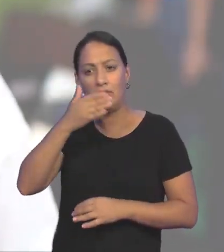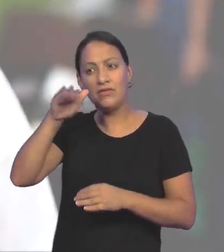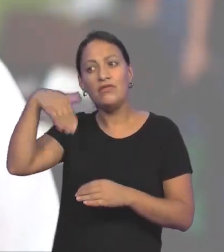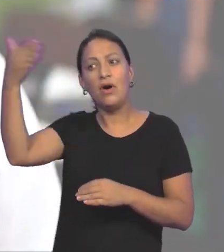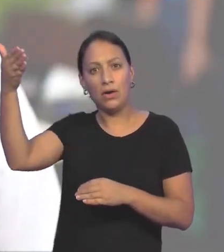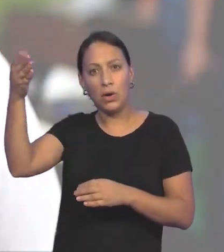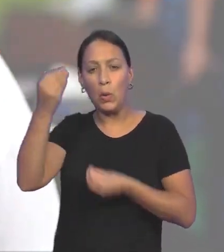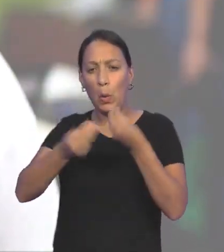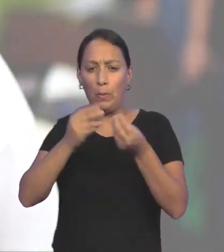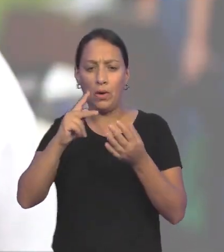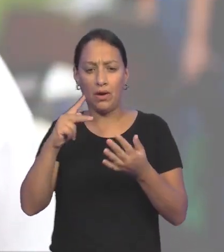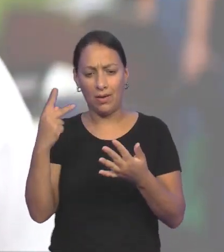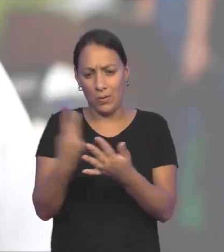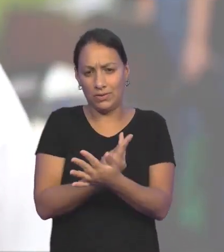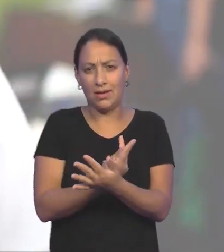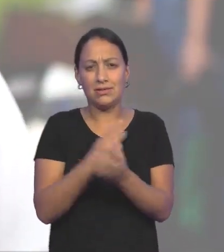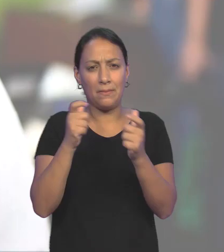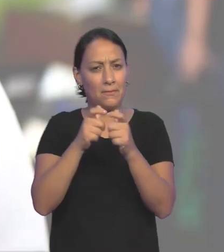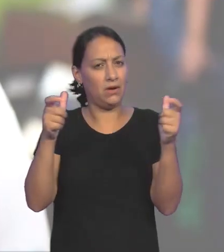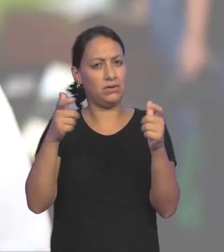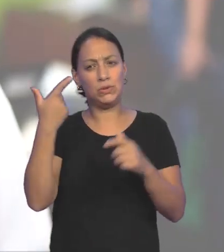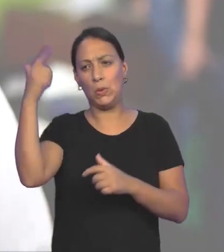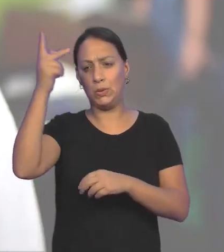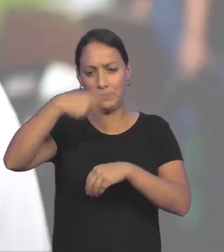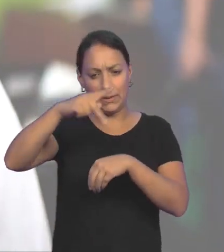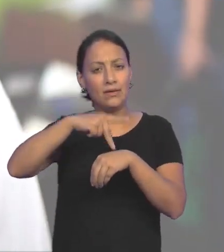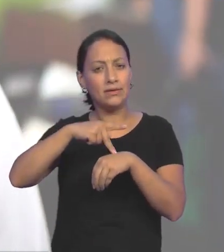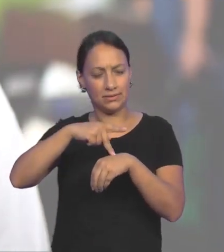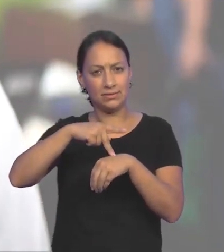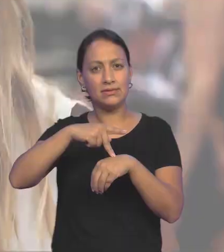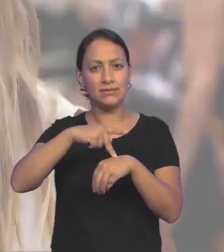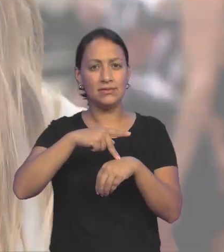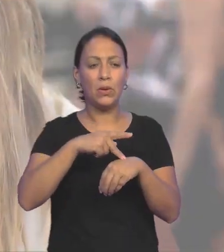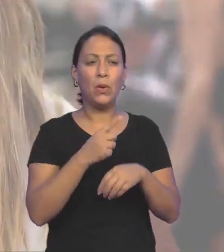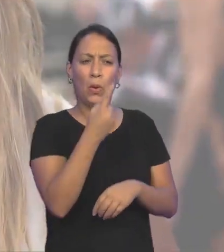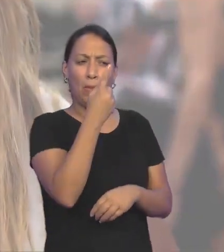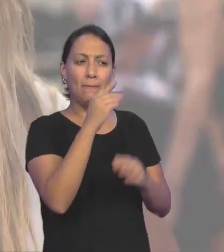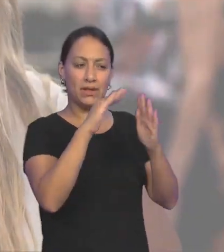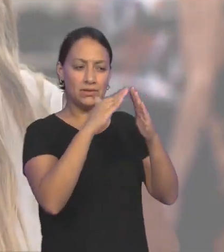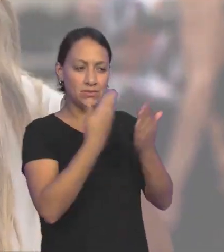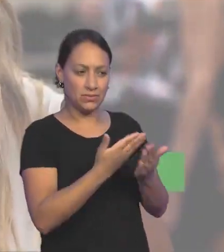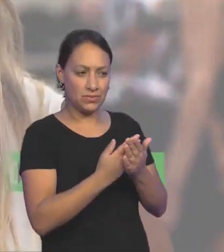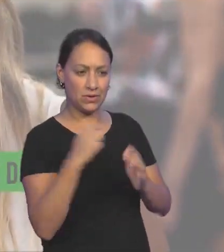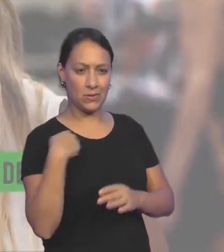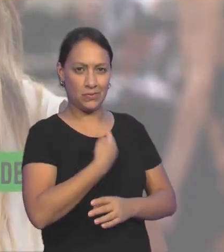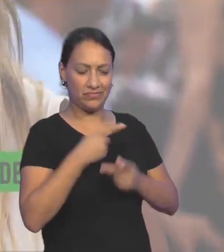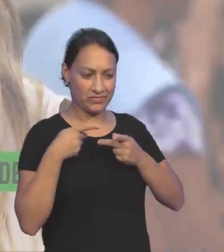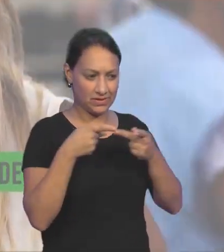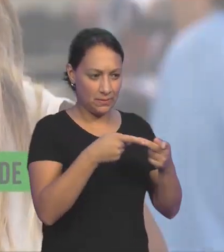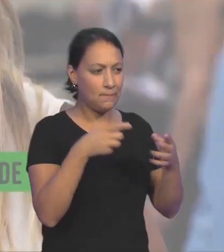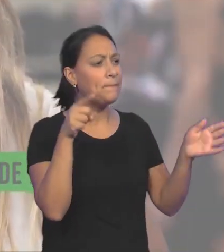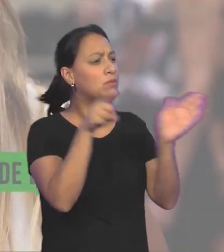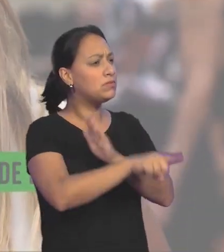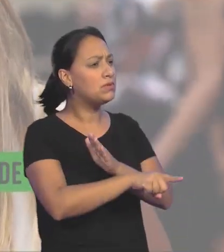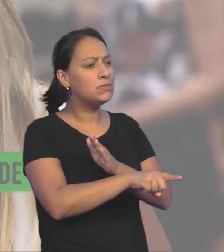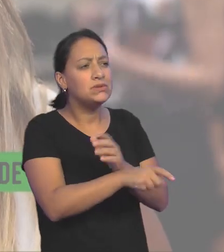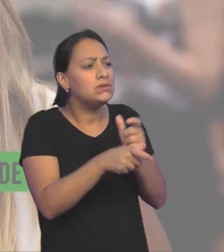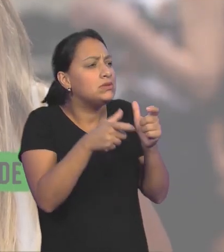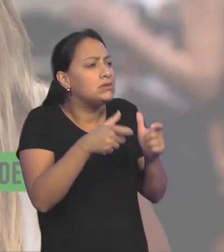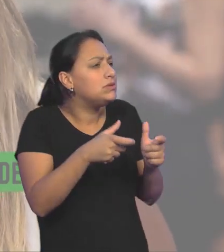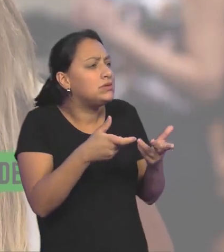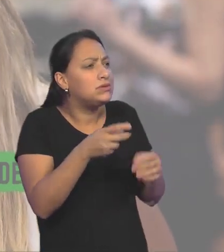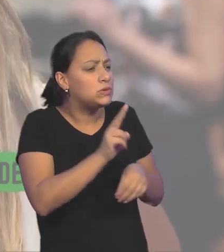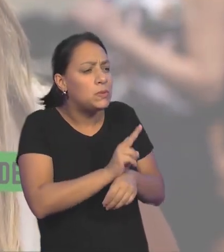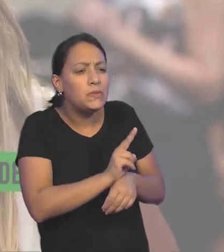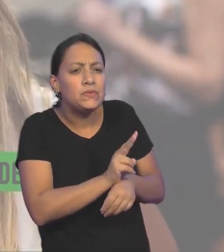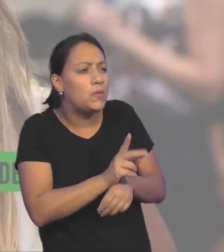externas, de como acontece na maioria dos países do resto do mundo. Em uma das escolas que nós visitamos, nós perguntamos e